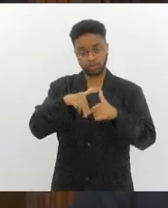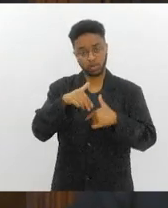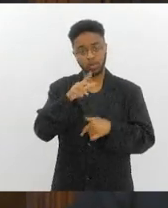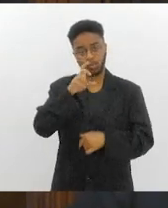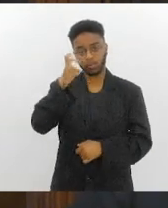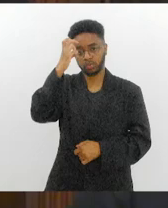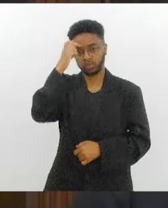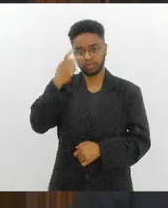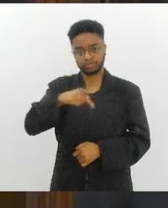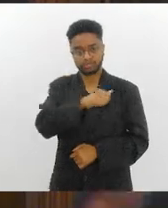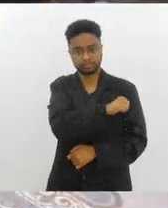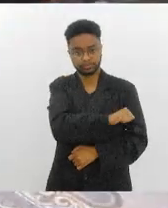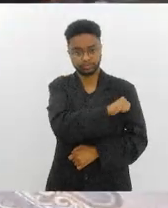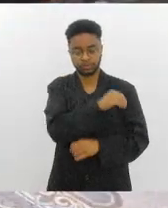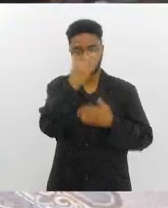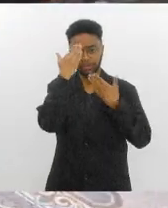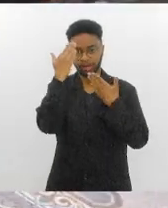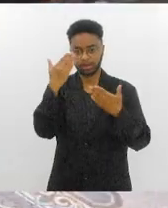Janeiro. Muito obrigada.